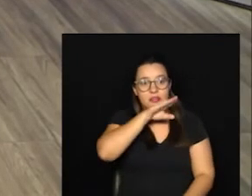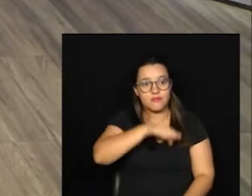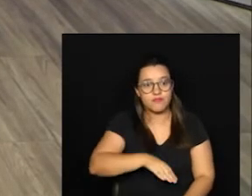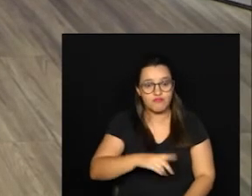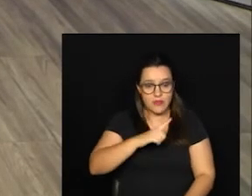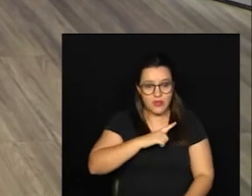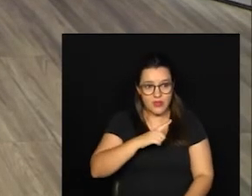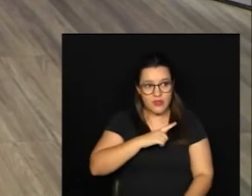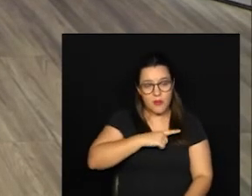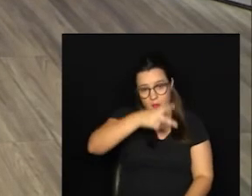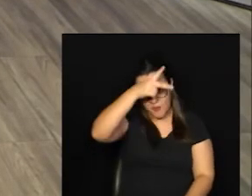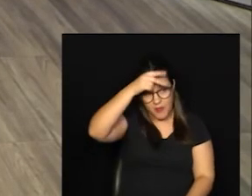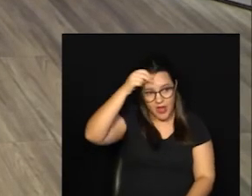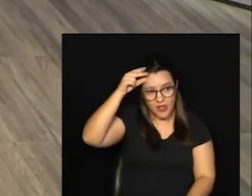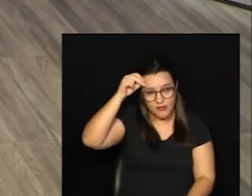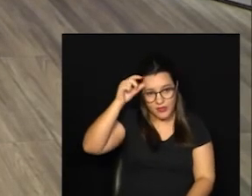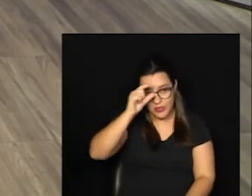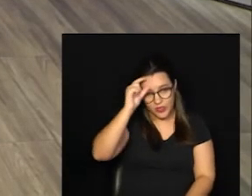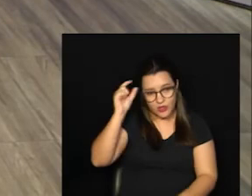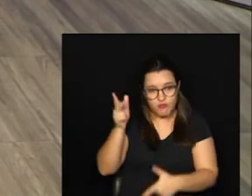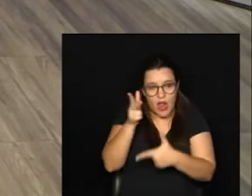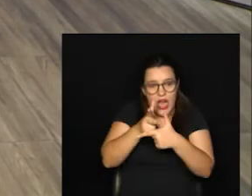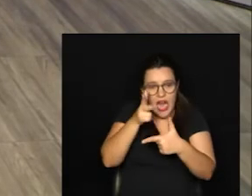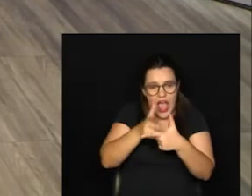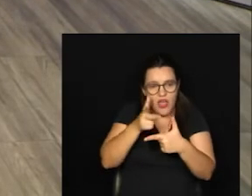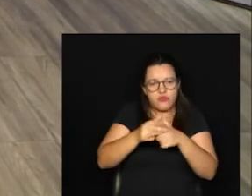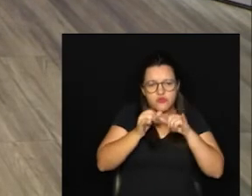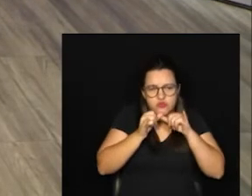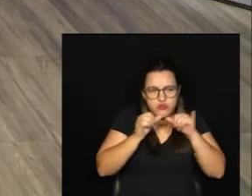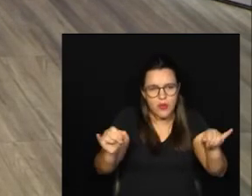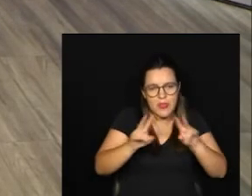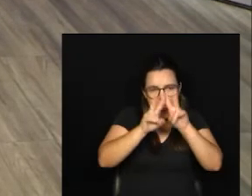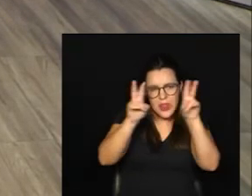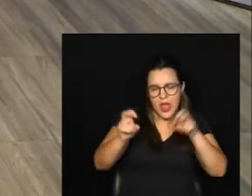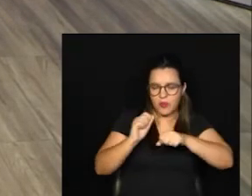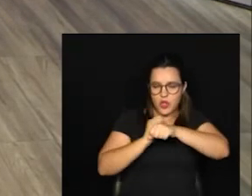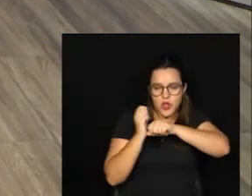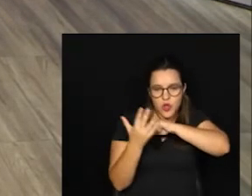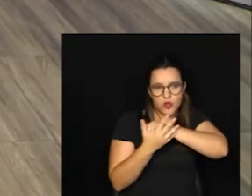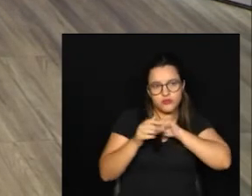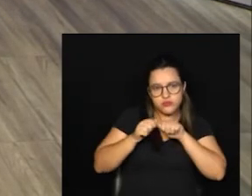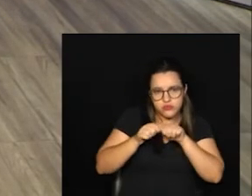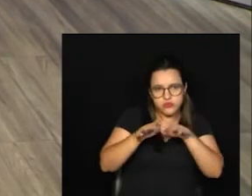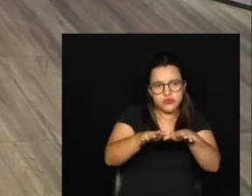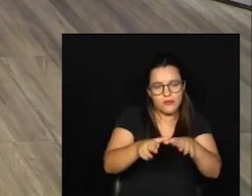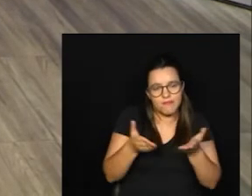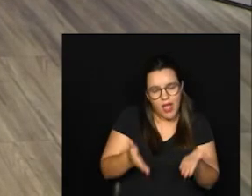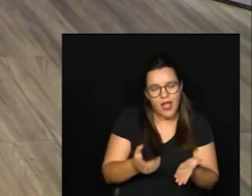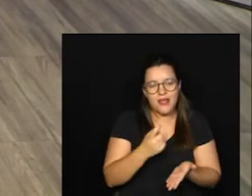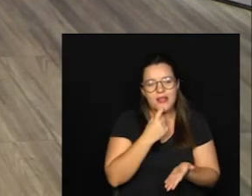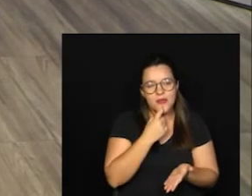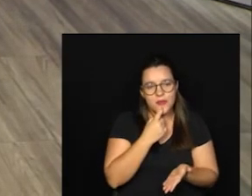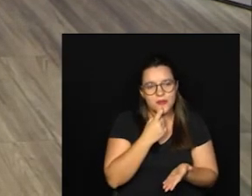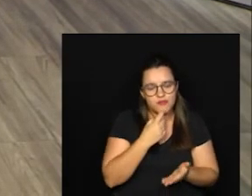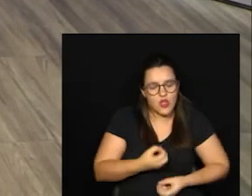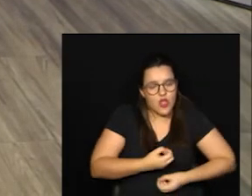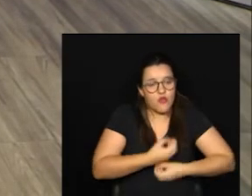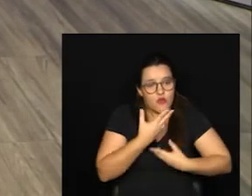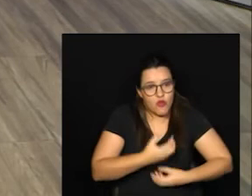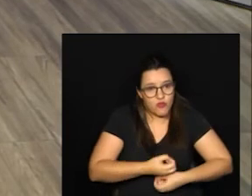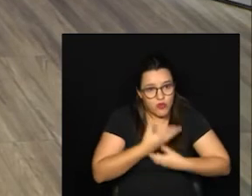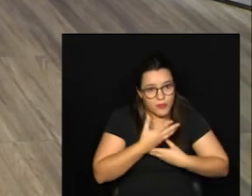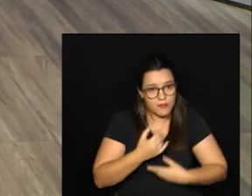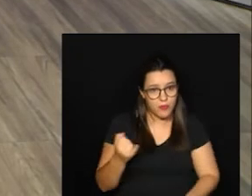a coletiva do prefeito Jonas Donizete, atualizando os casos de Covid-19 na nossa cidade. Informações